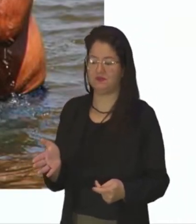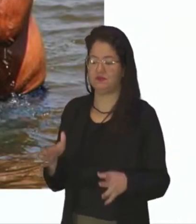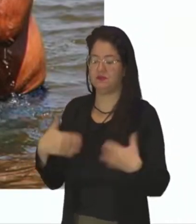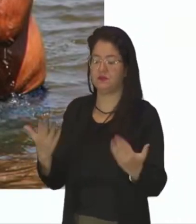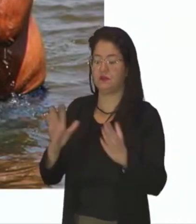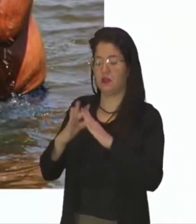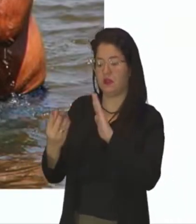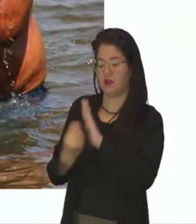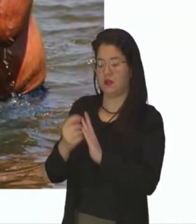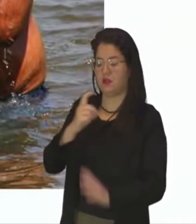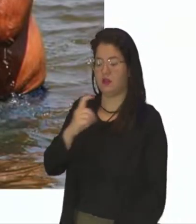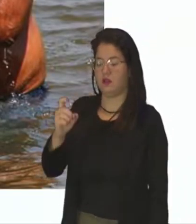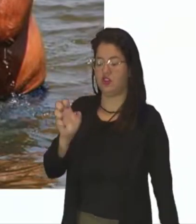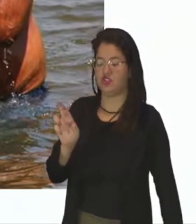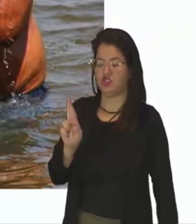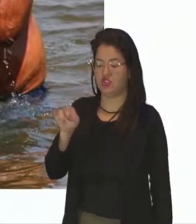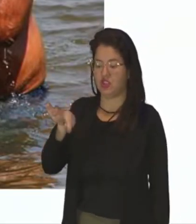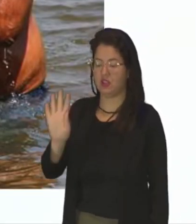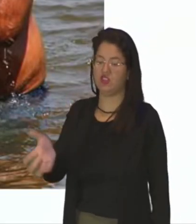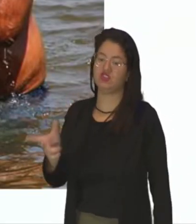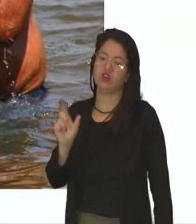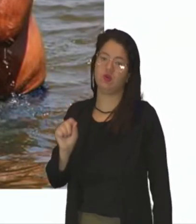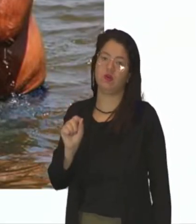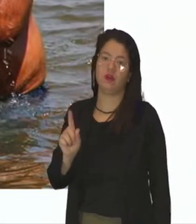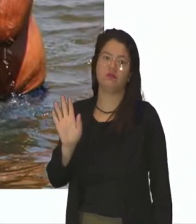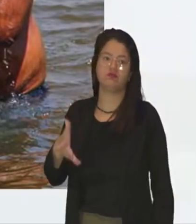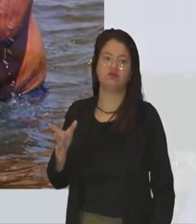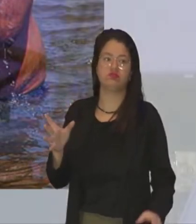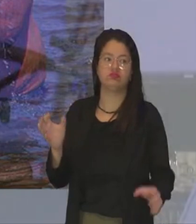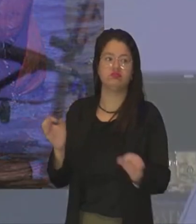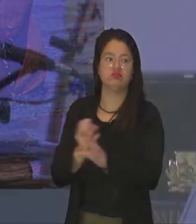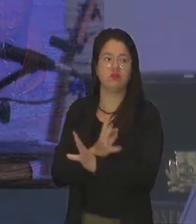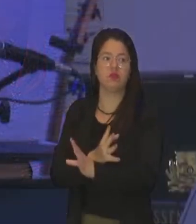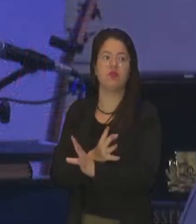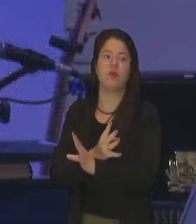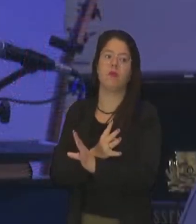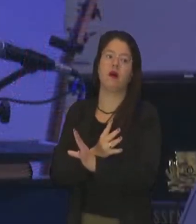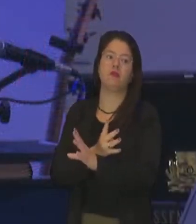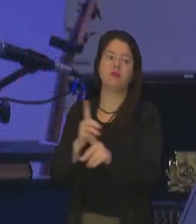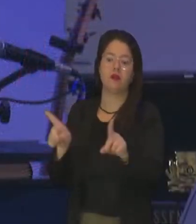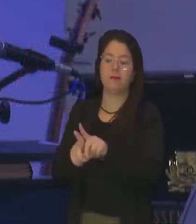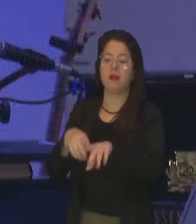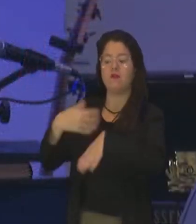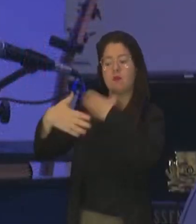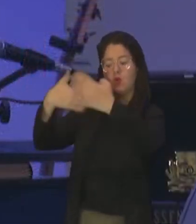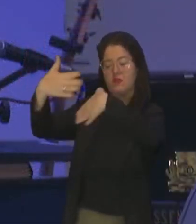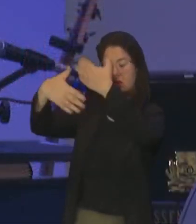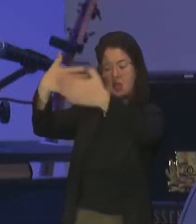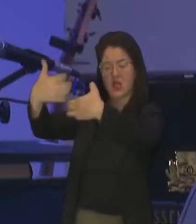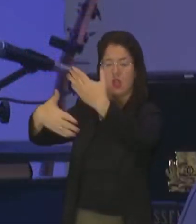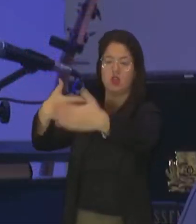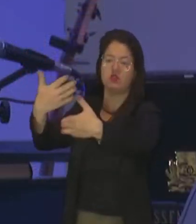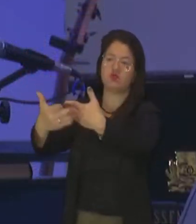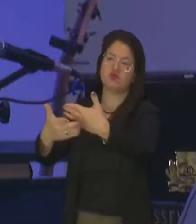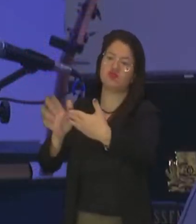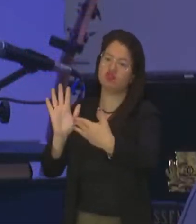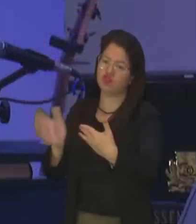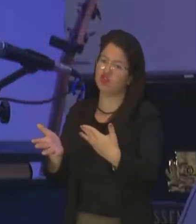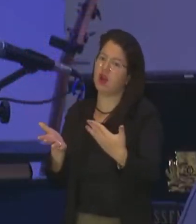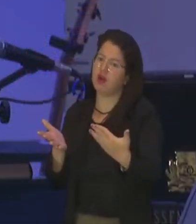A igreja xerente já é uma igreja formada ou em processo de formação já